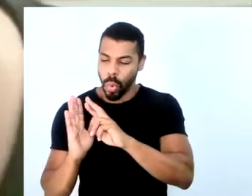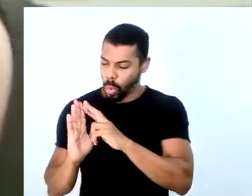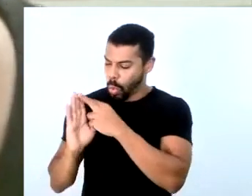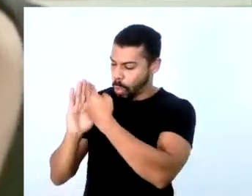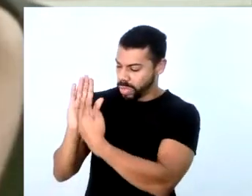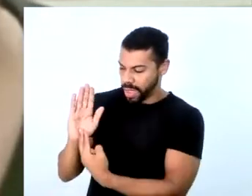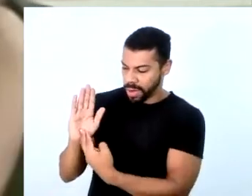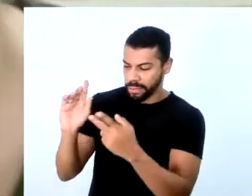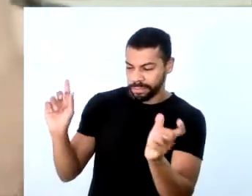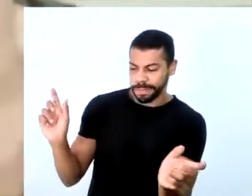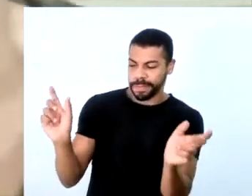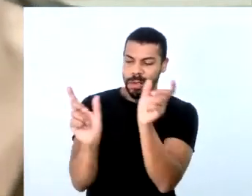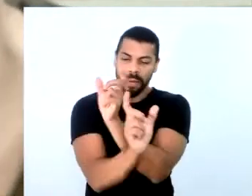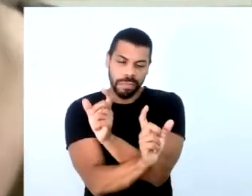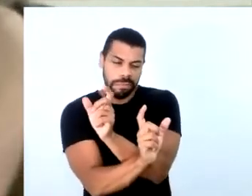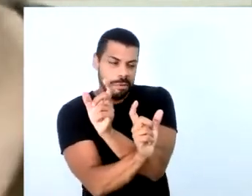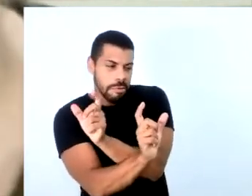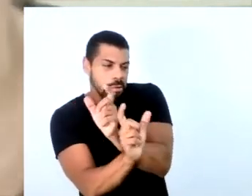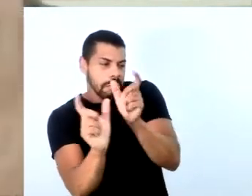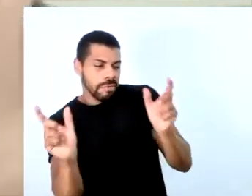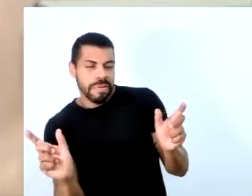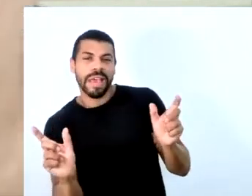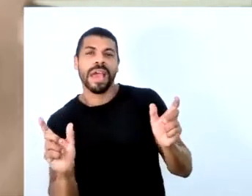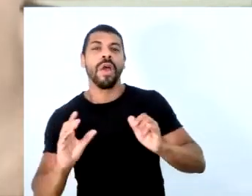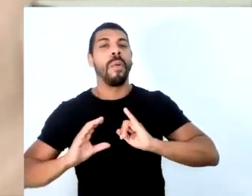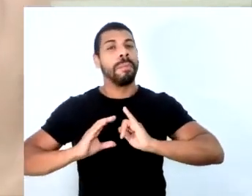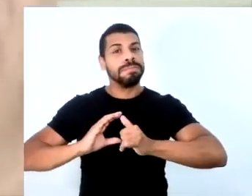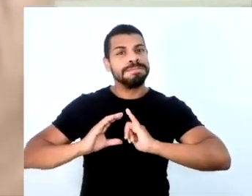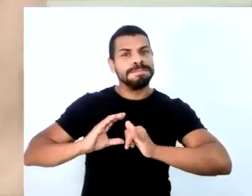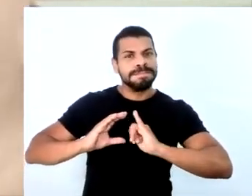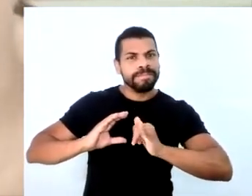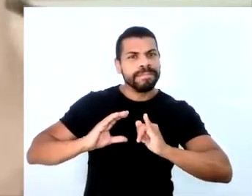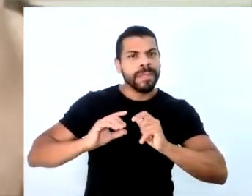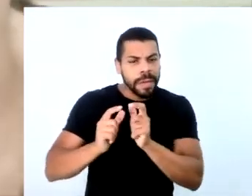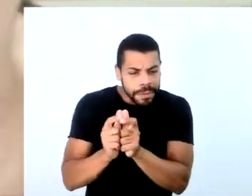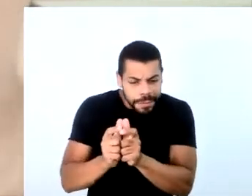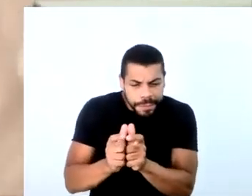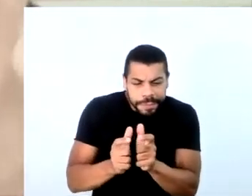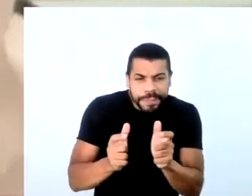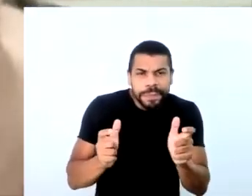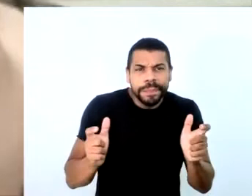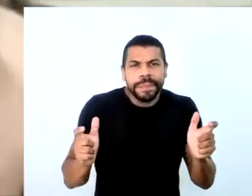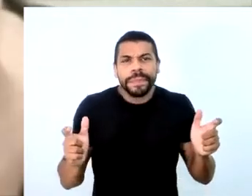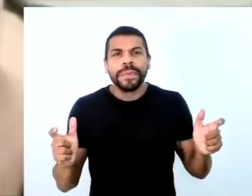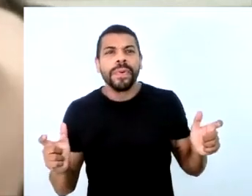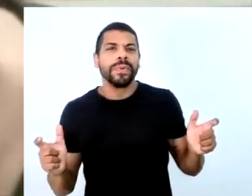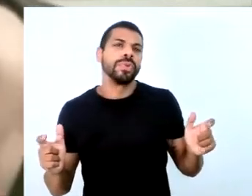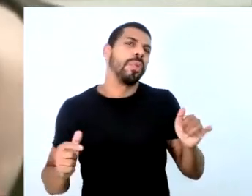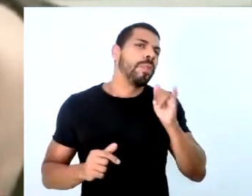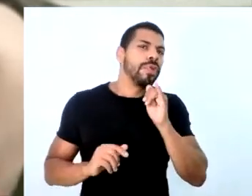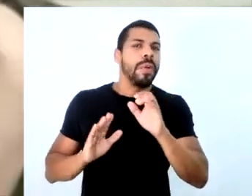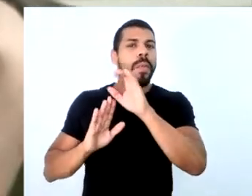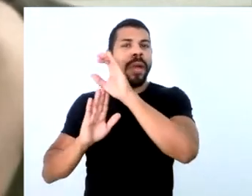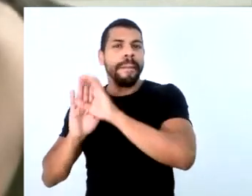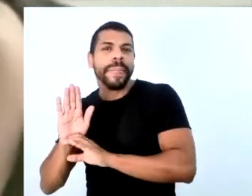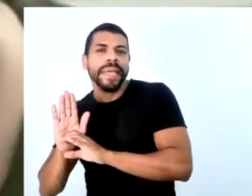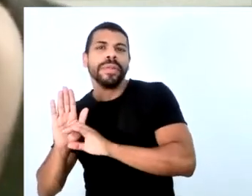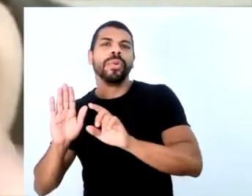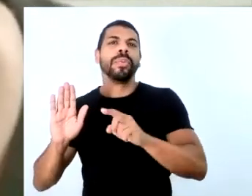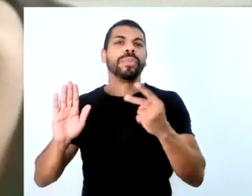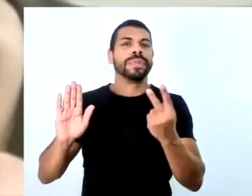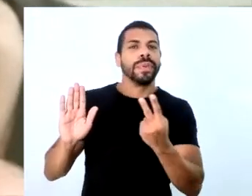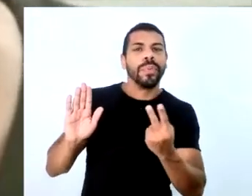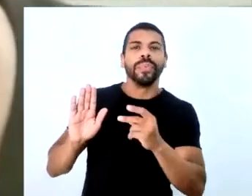a ideia de que você pode acabar definindo o roteiro, a ordem das coisas, isso vai ser o roteiro do filme. Numa série, isso se expande até